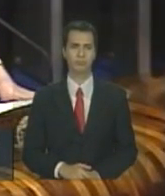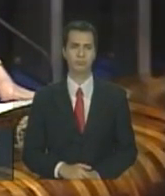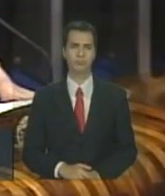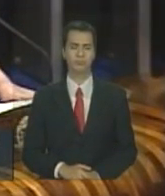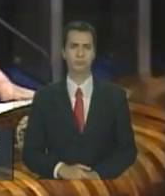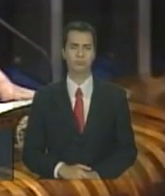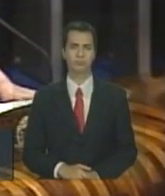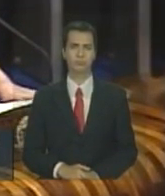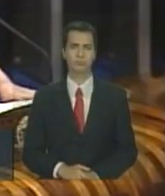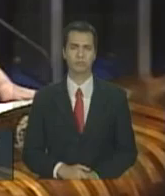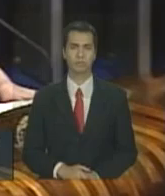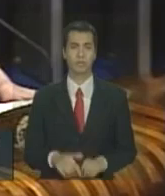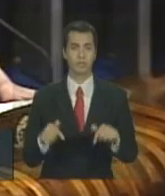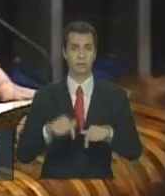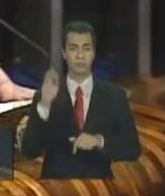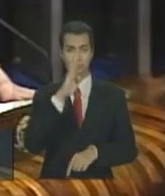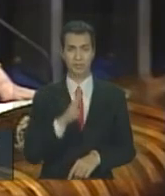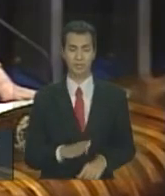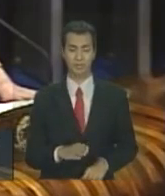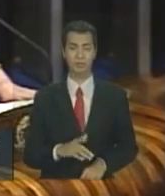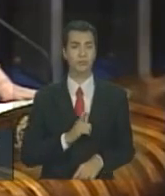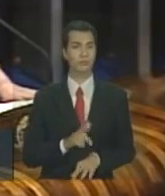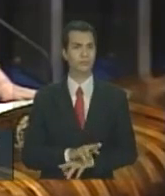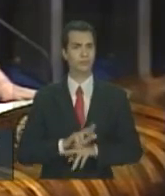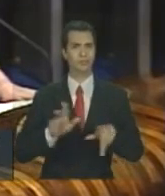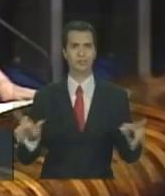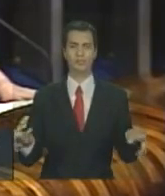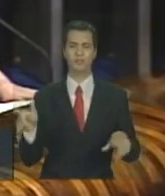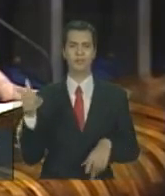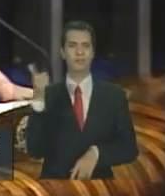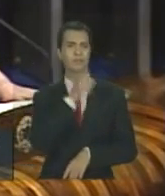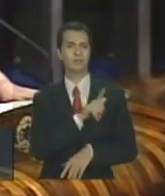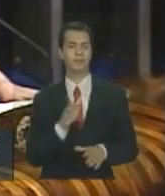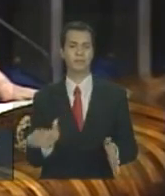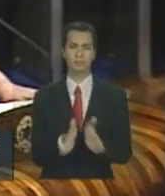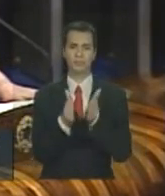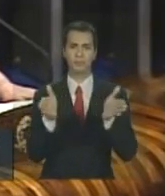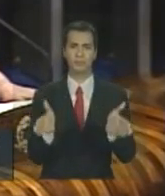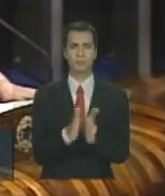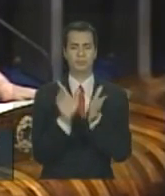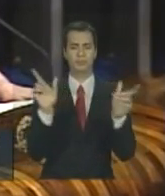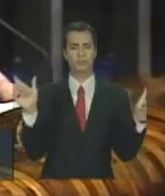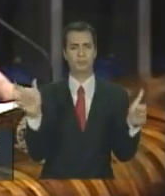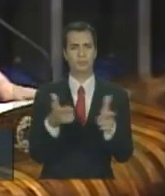Estamos entre alguns dos emergentes que teve a sua desigualdade reduzida.